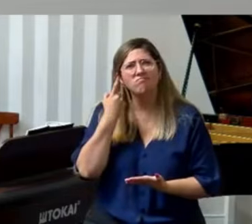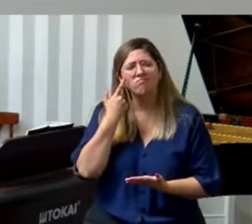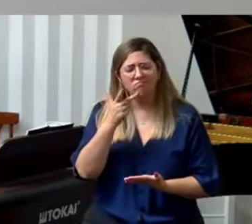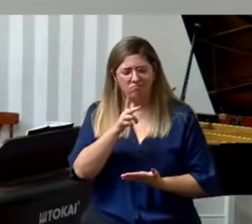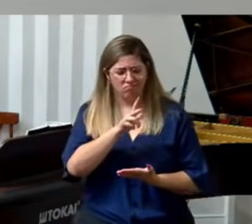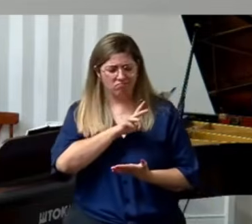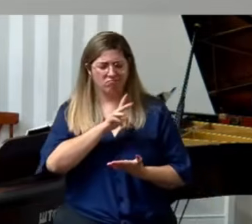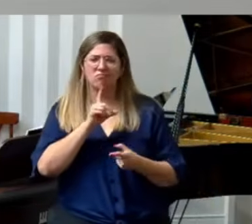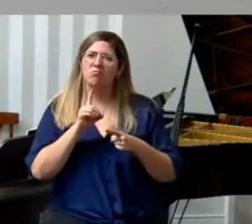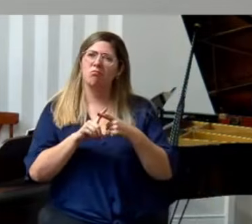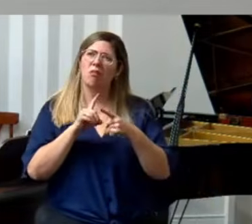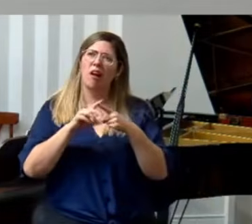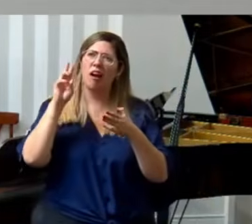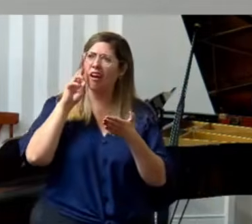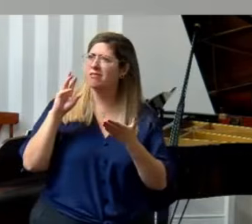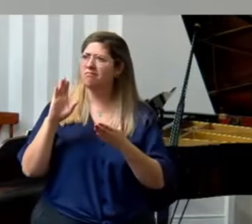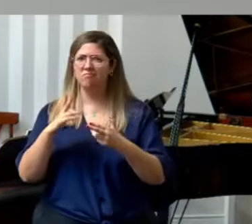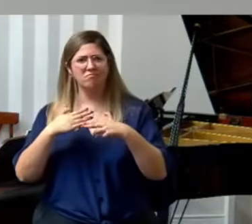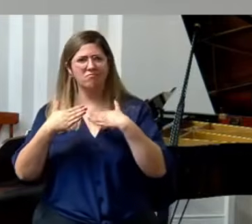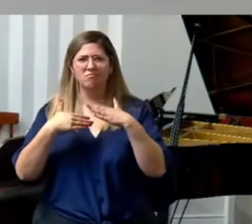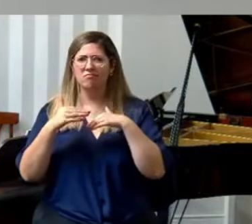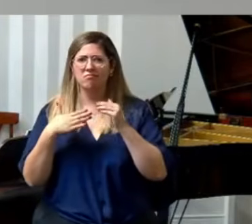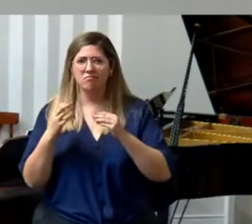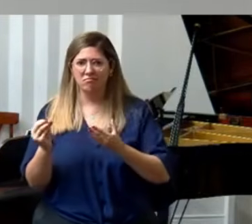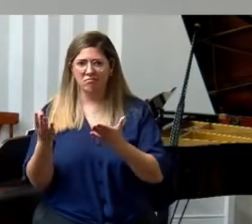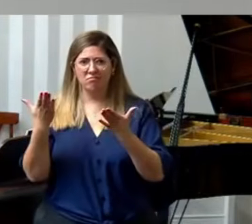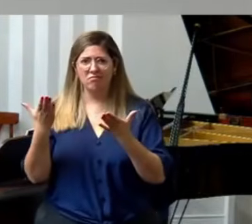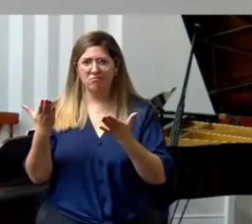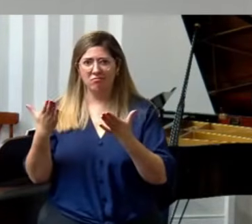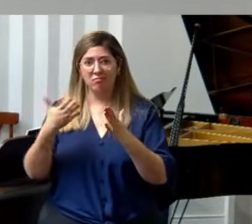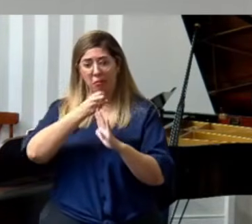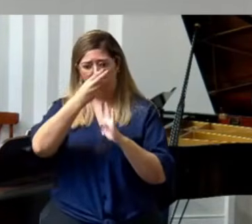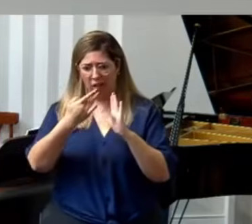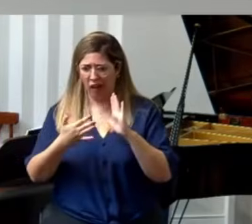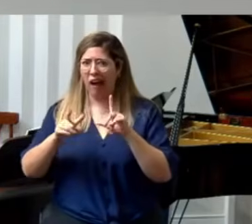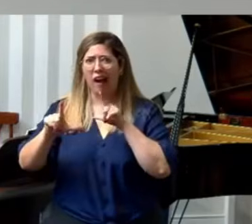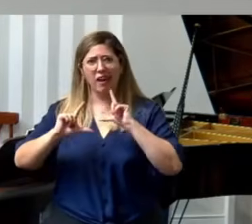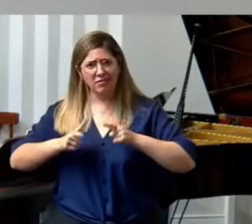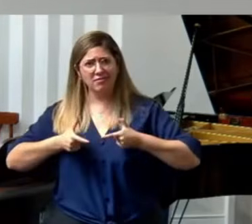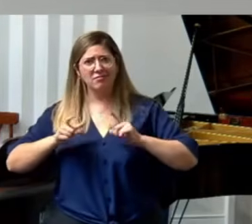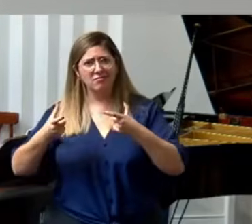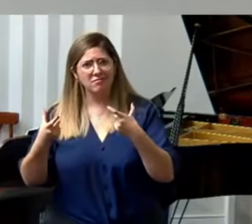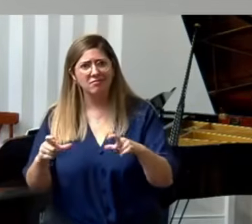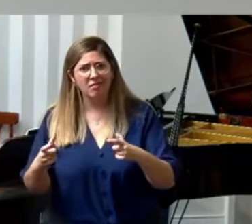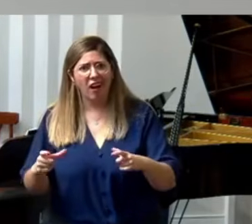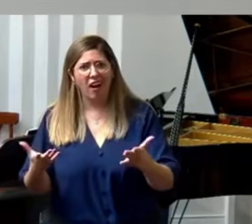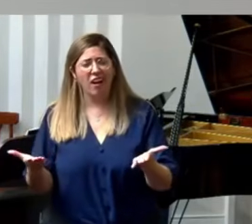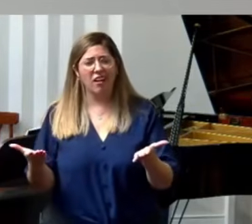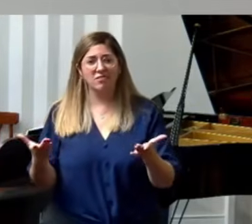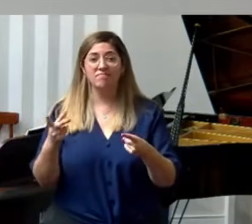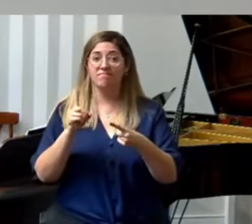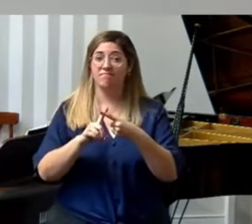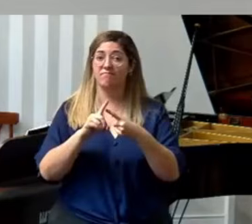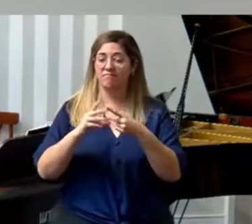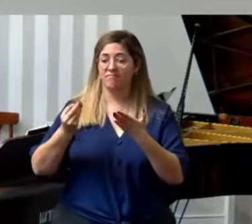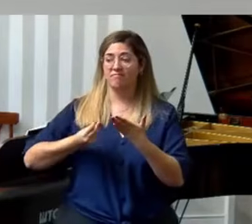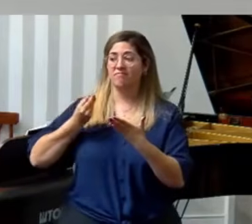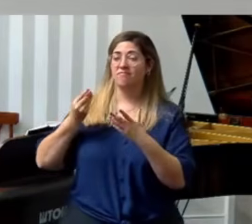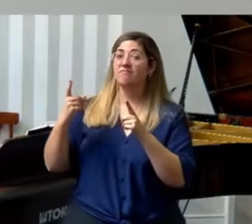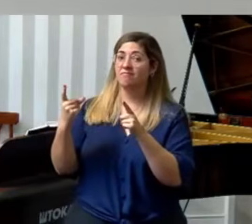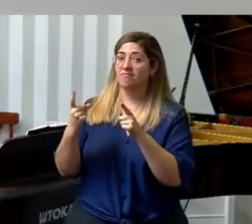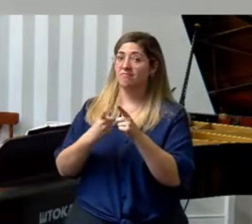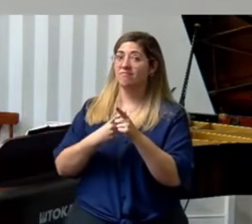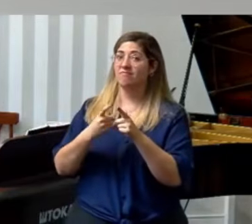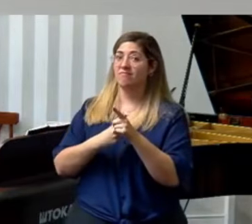que o Senhor faz essas coisas grandiosas no meio de Israel. E identificar que a razão era a vida deles em